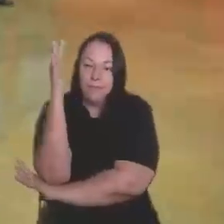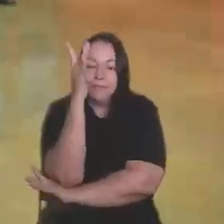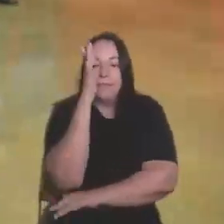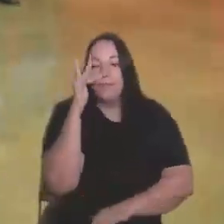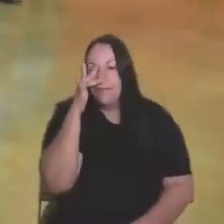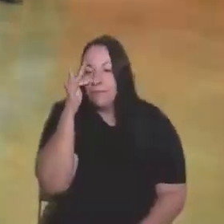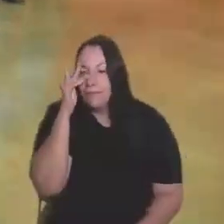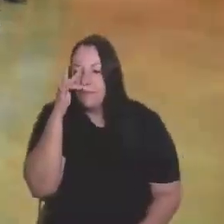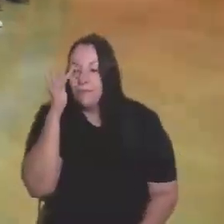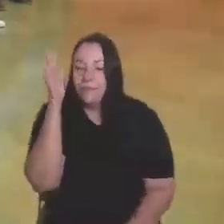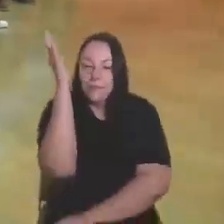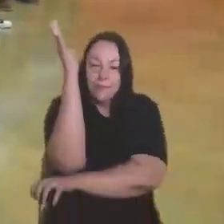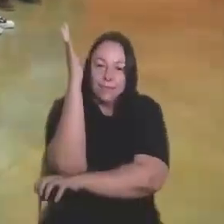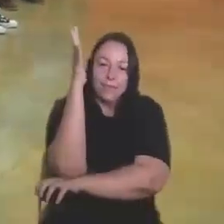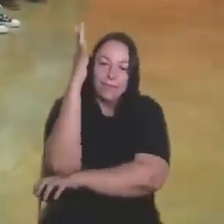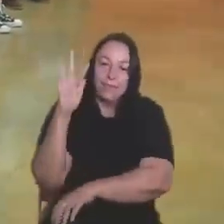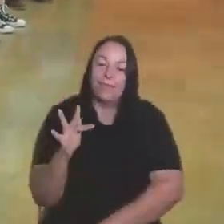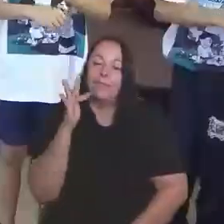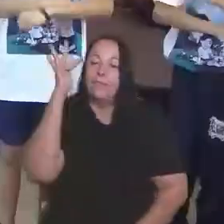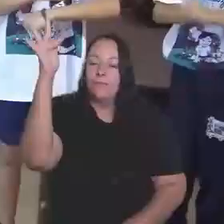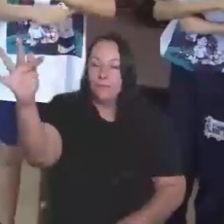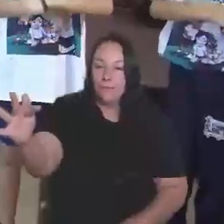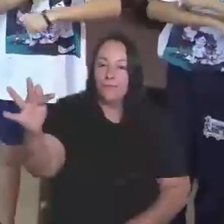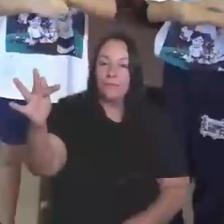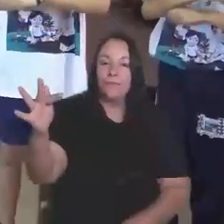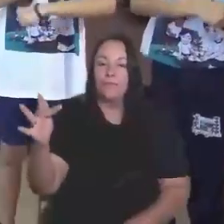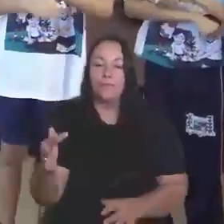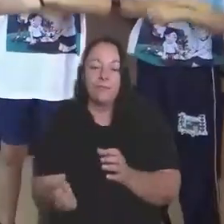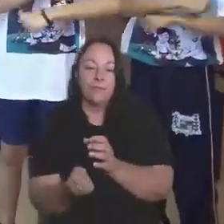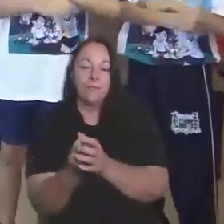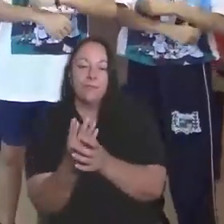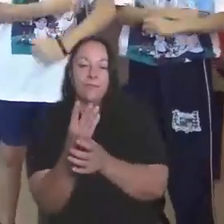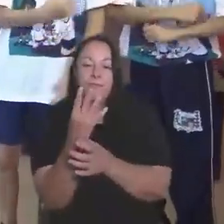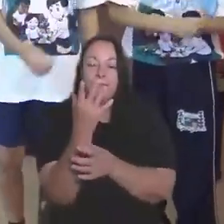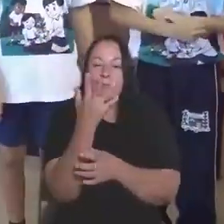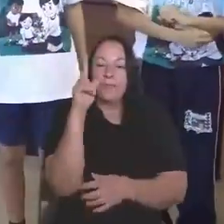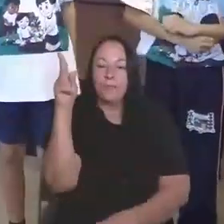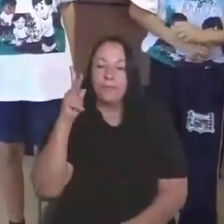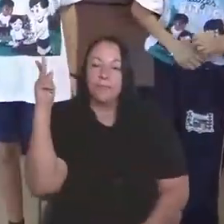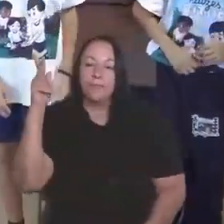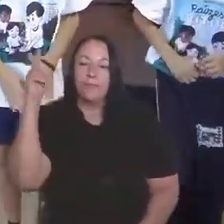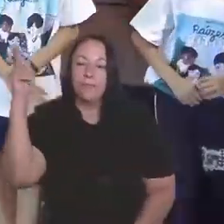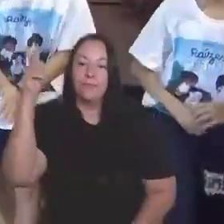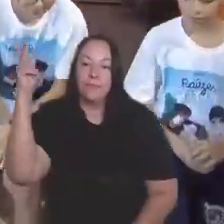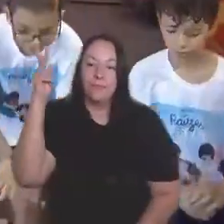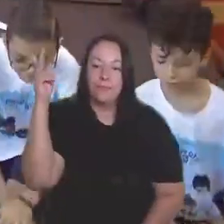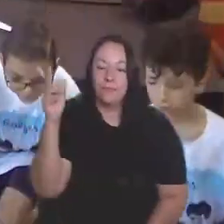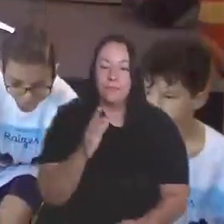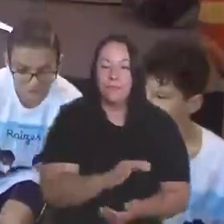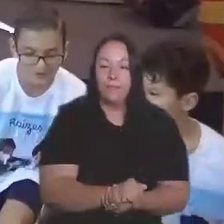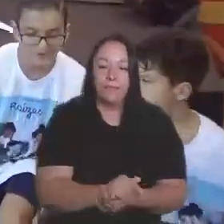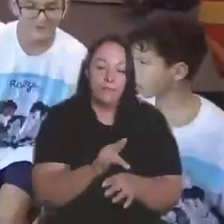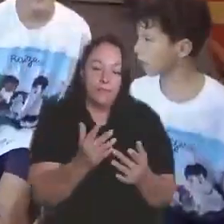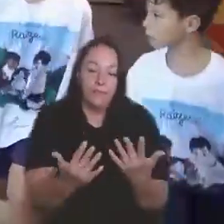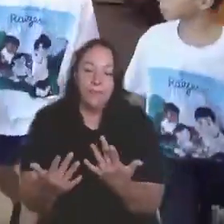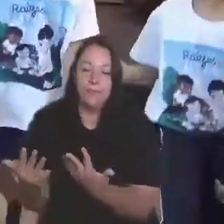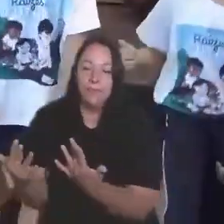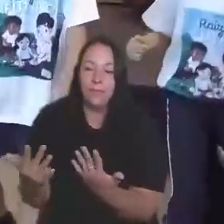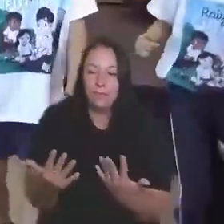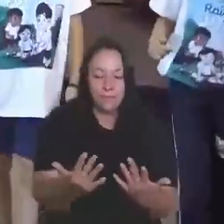flor, são raízes do futuro brotando em valor. Vamos semear o verde